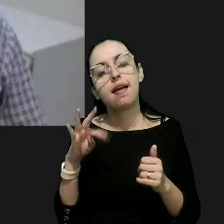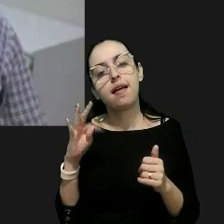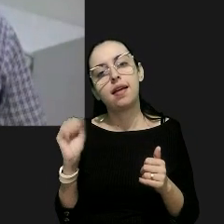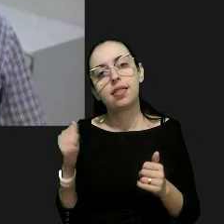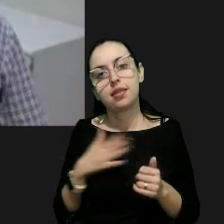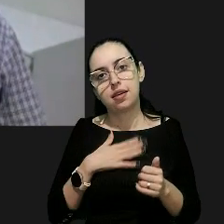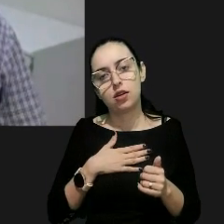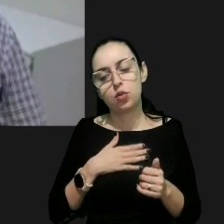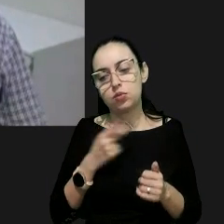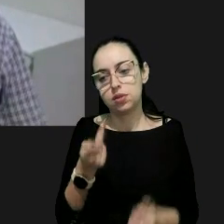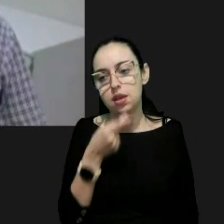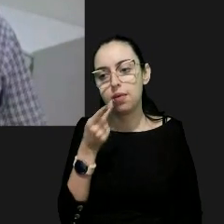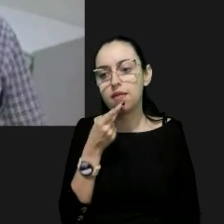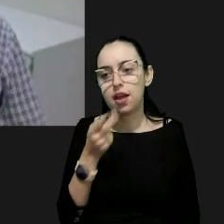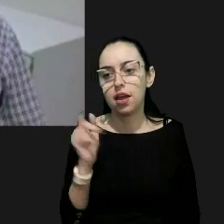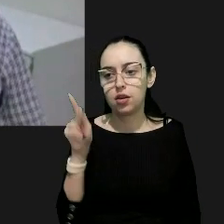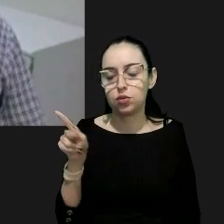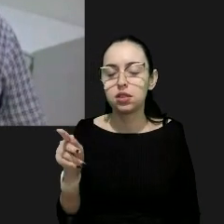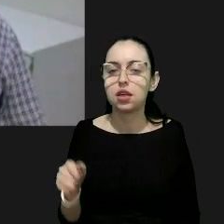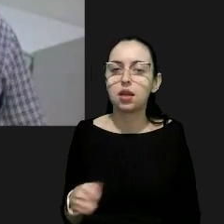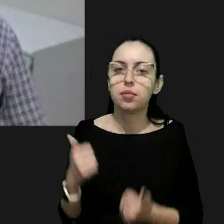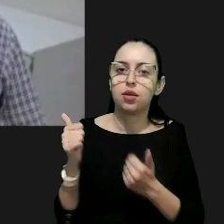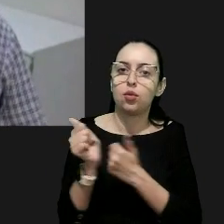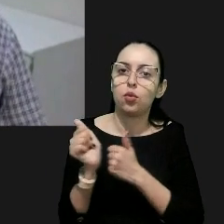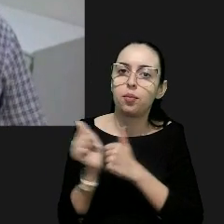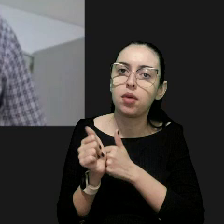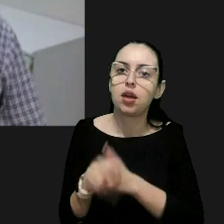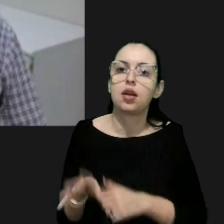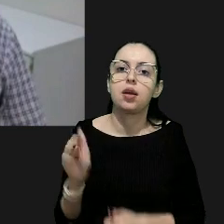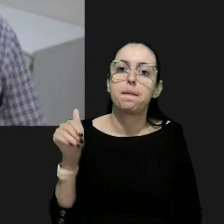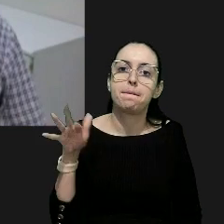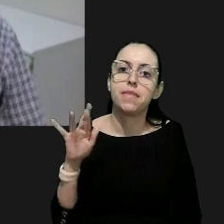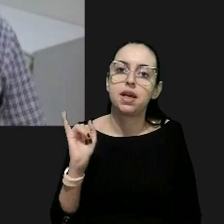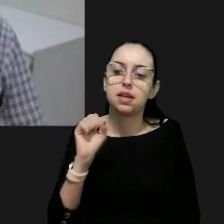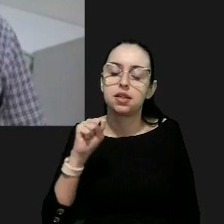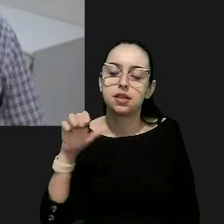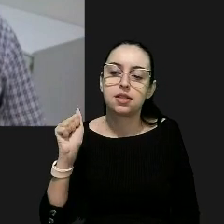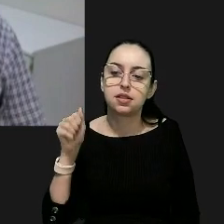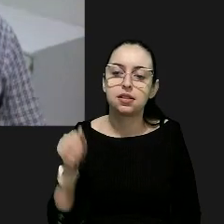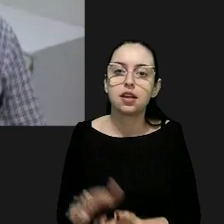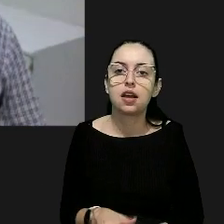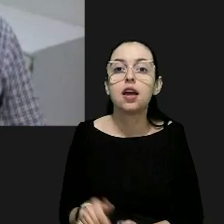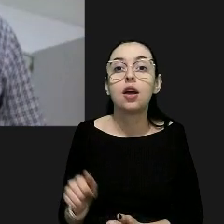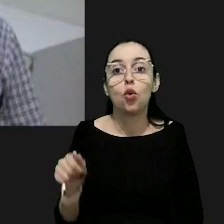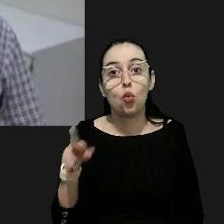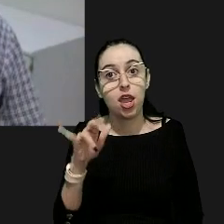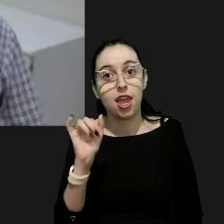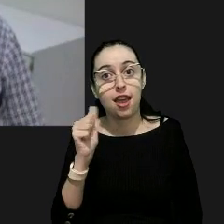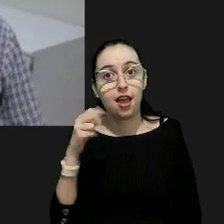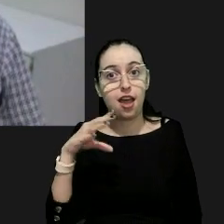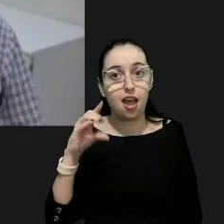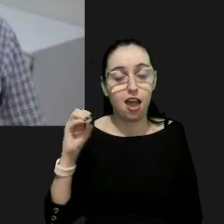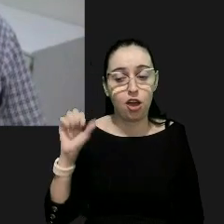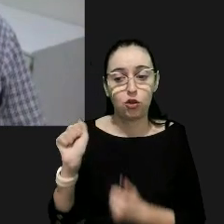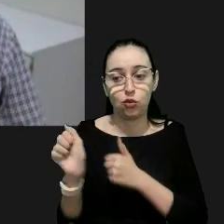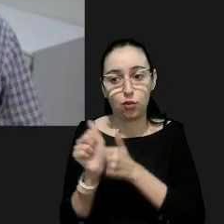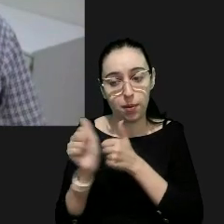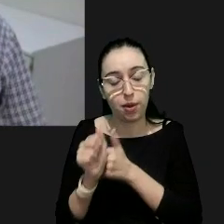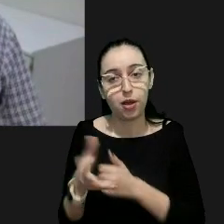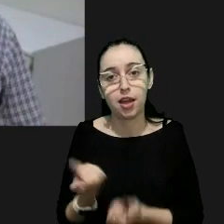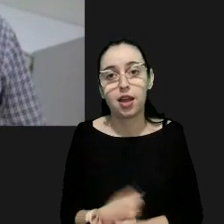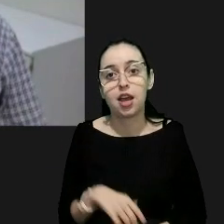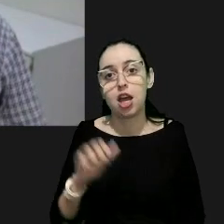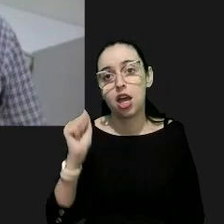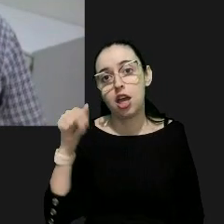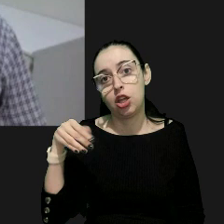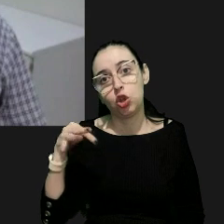Mas, Renata, eu sempre falo que você me acompanha, a Marisa me acompanha, agora o Ricardo vai me